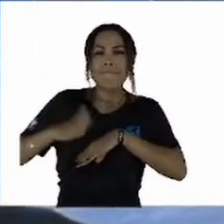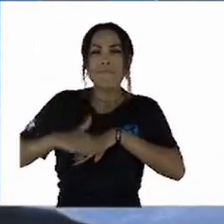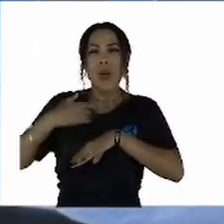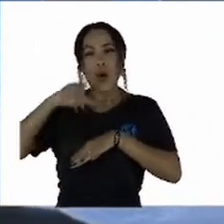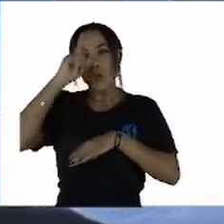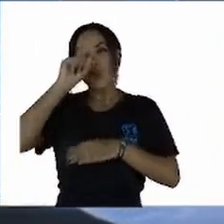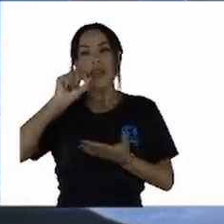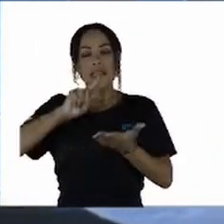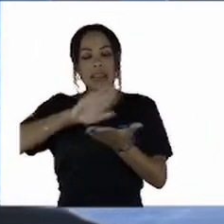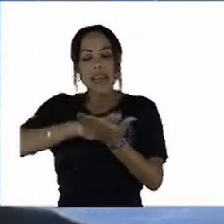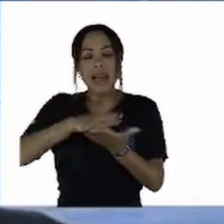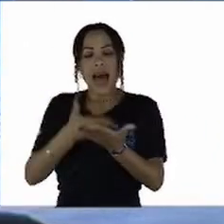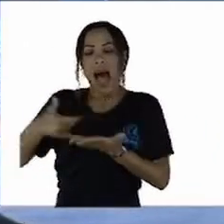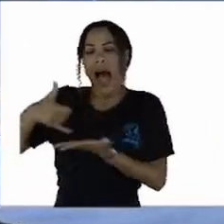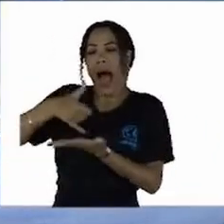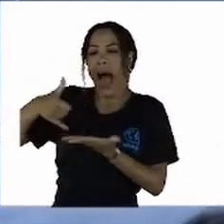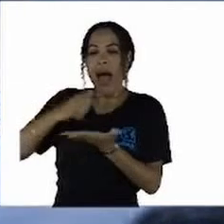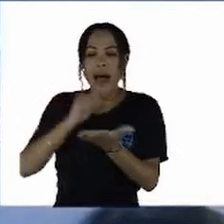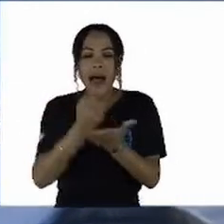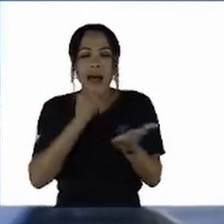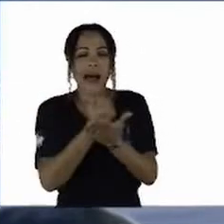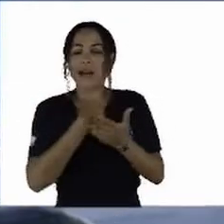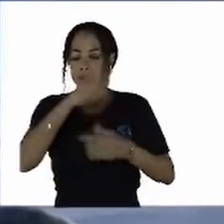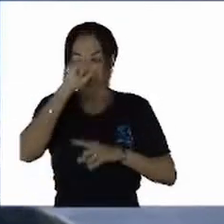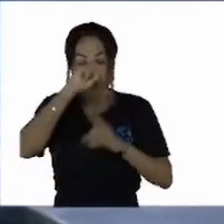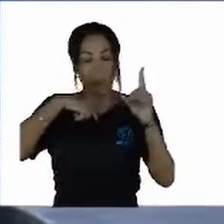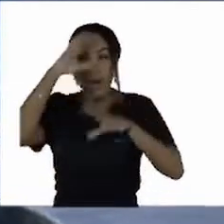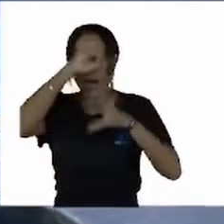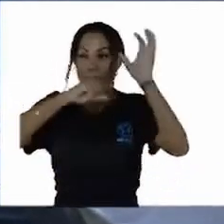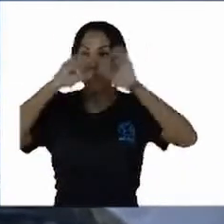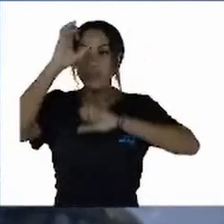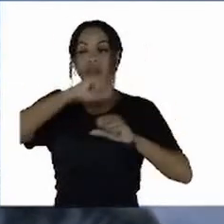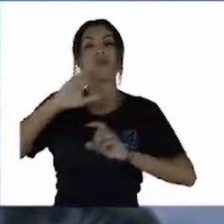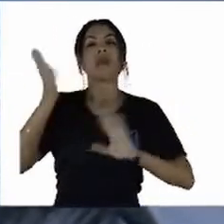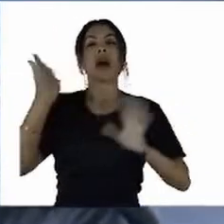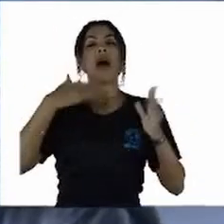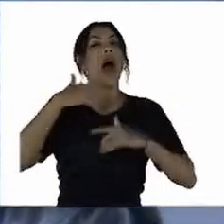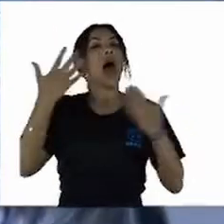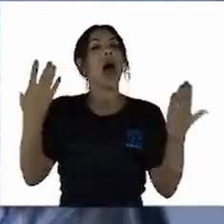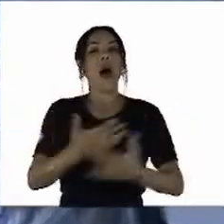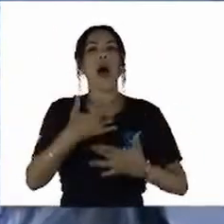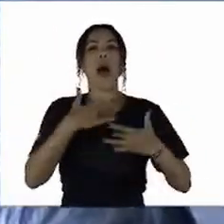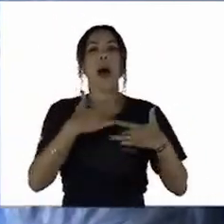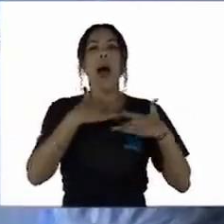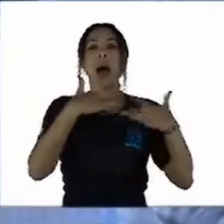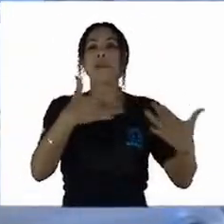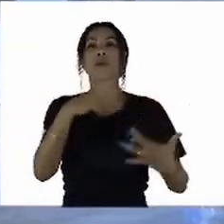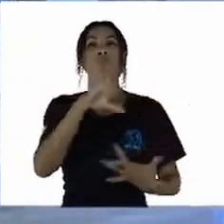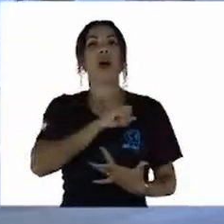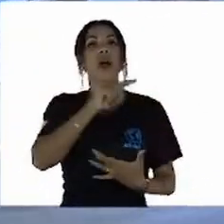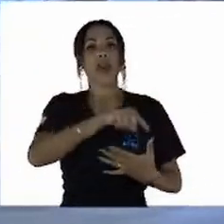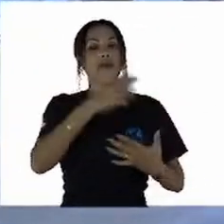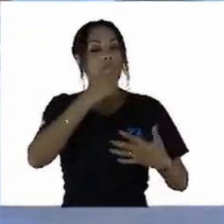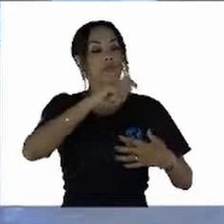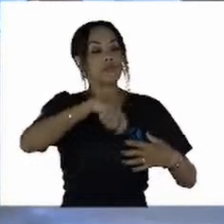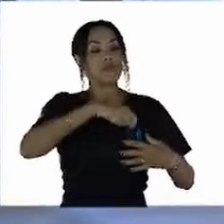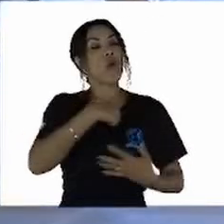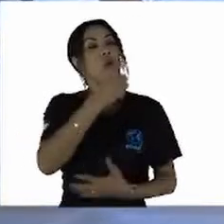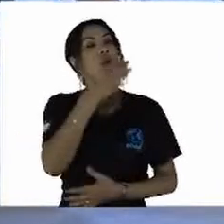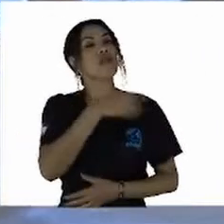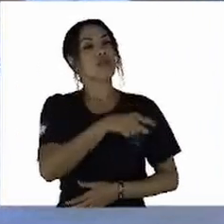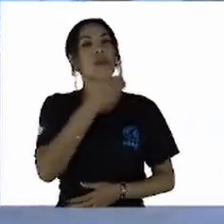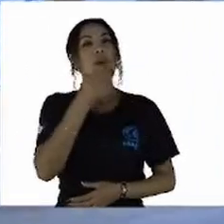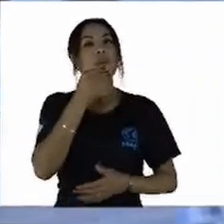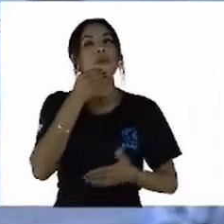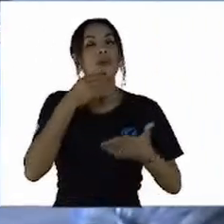era refogado. É alho, azeite, cebola, eu não sei. Eu fui aprendendo. Eu me dediquei e virou uma paixão na minha vida. É uma coisa que eu sigo. Gastronomia, gostei. Podia ter sido